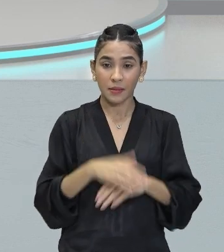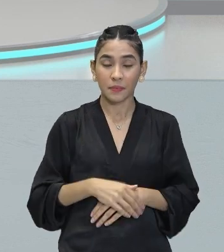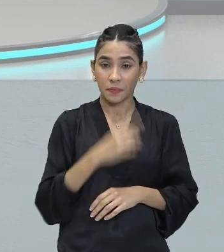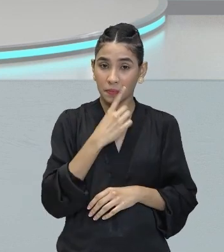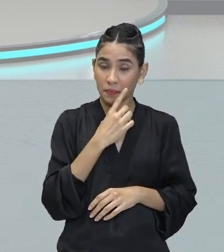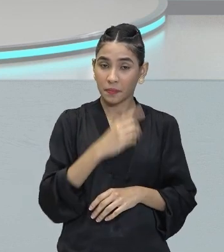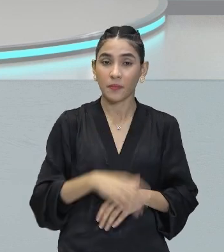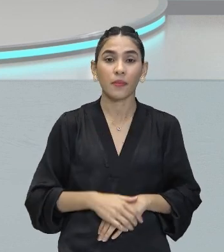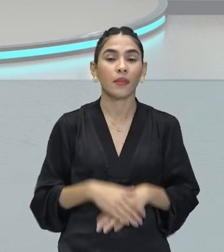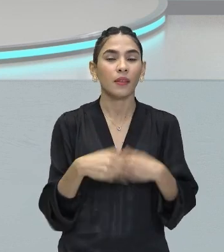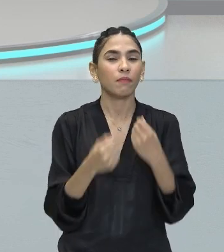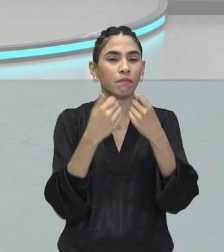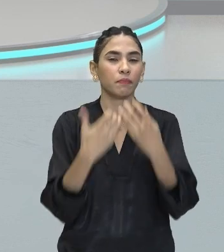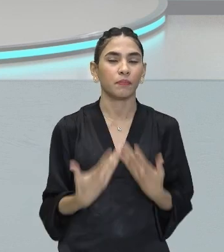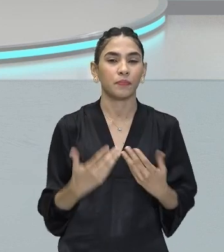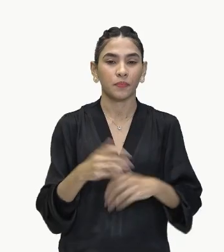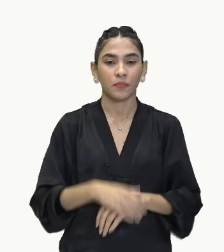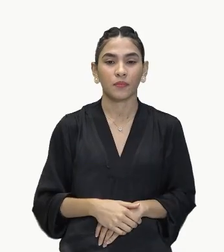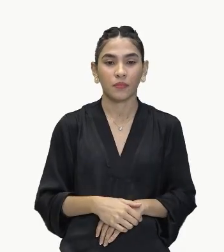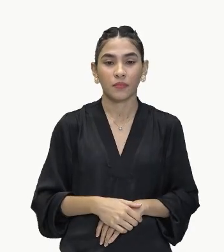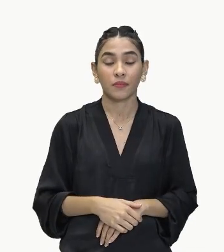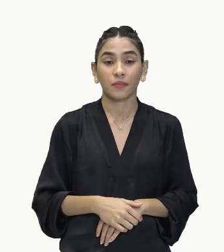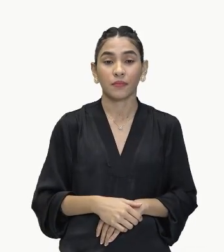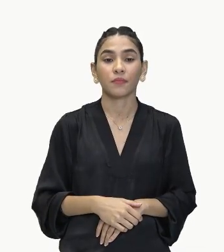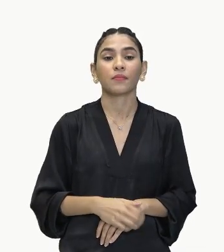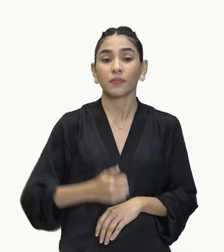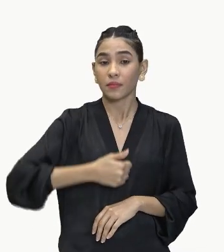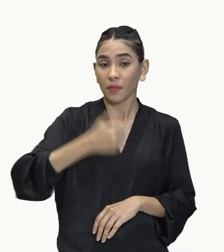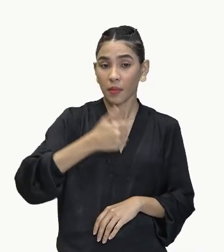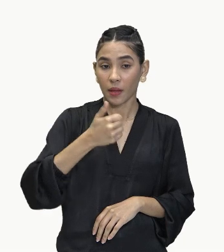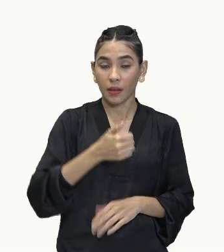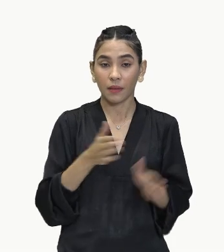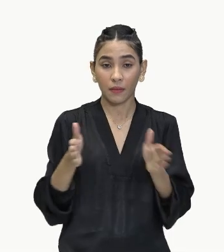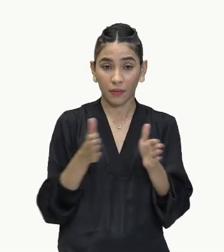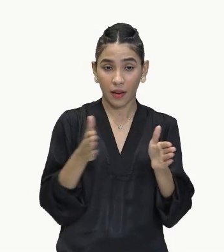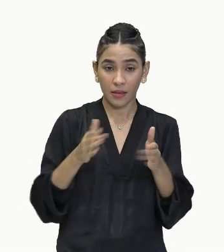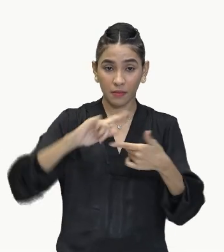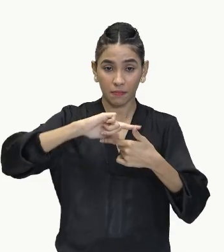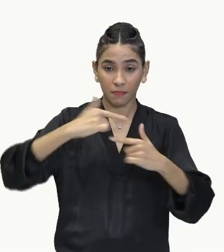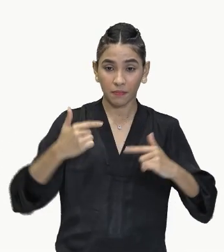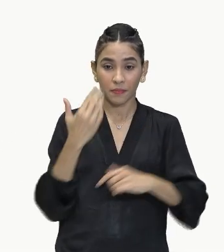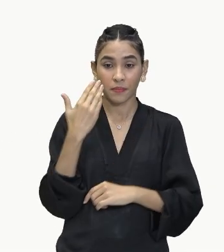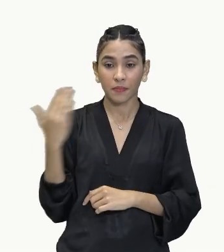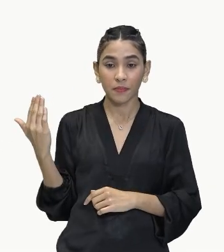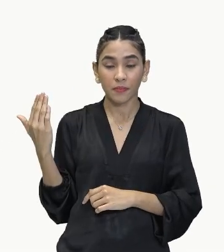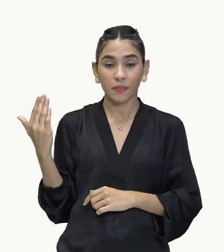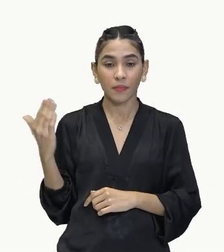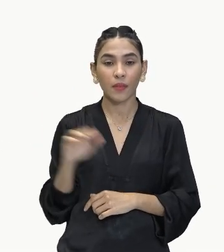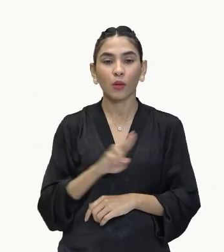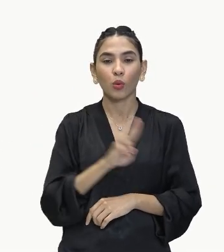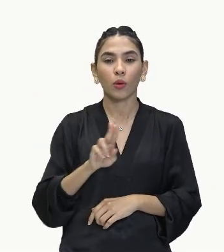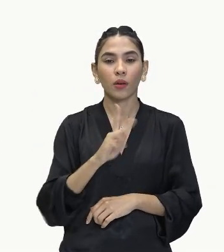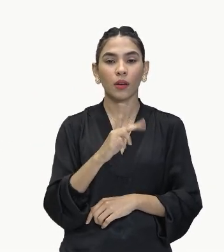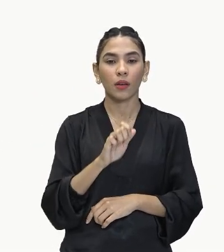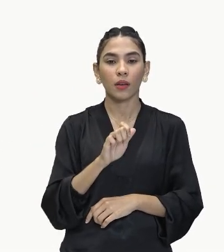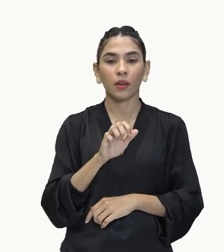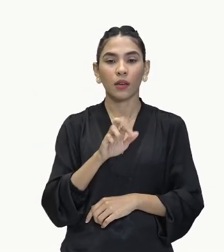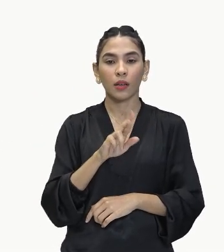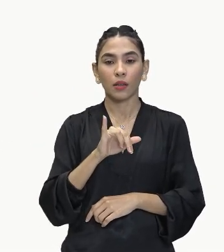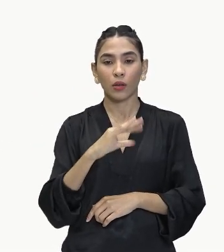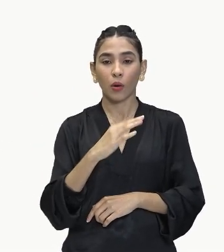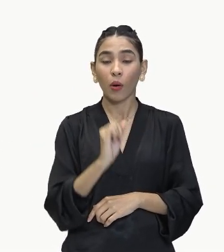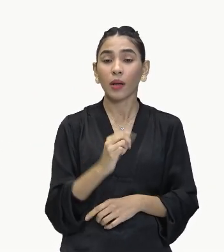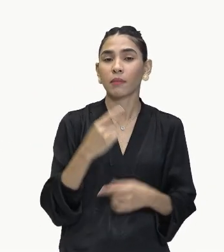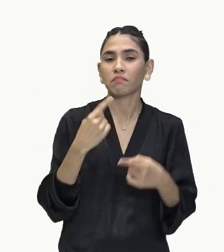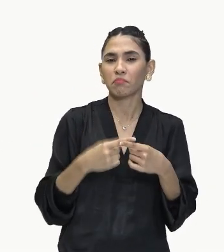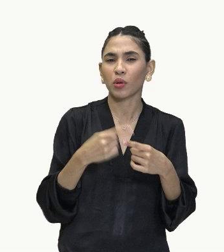então defini-la um pouco. Olhem só, essa primeira fase, essa geração heróica, né, ela é assim chamada